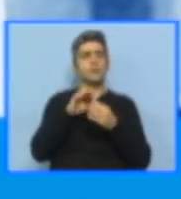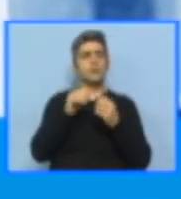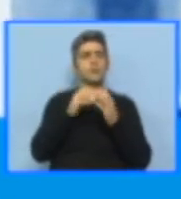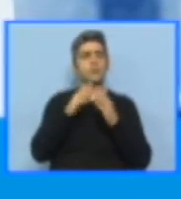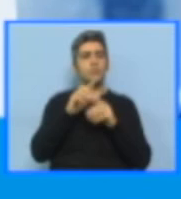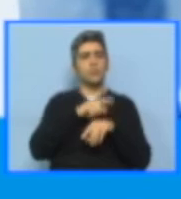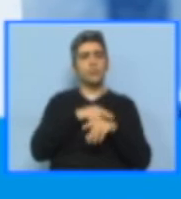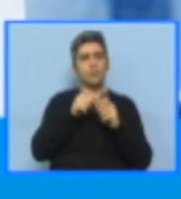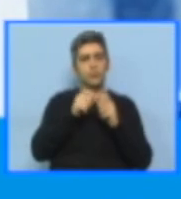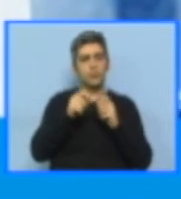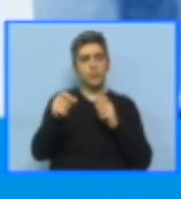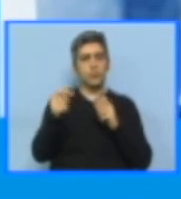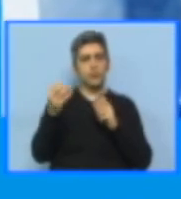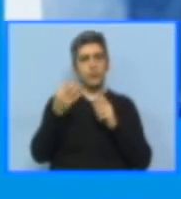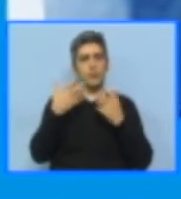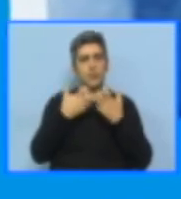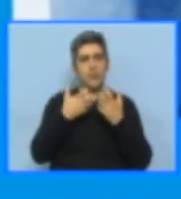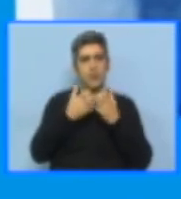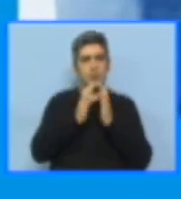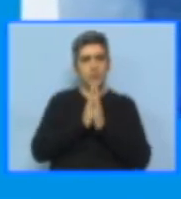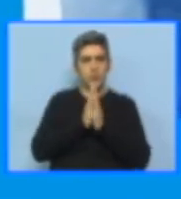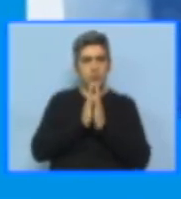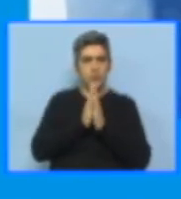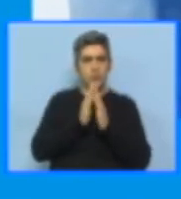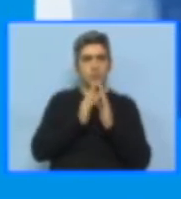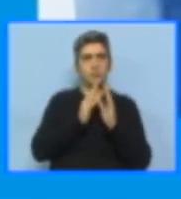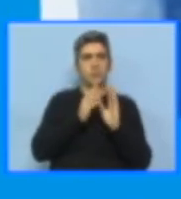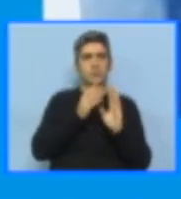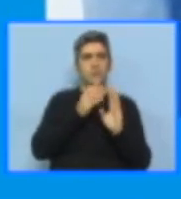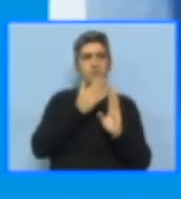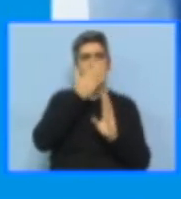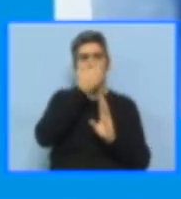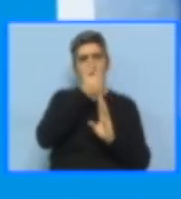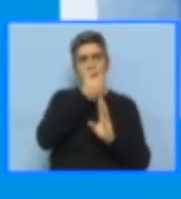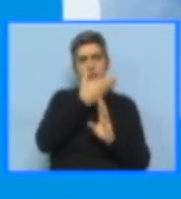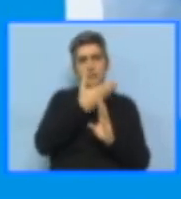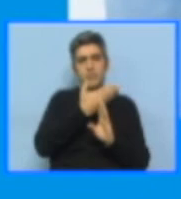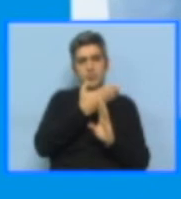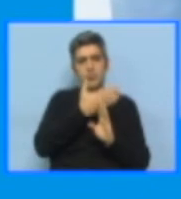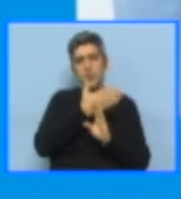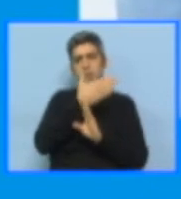aquele período que foi o das guerras religiosas entre 1517 e